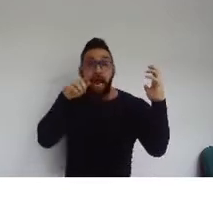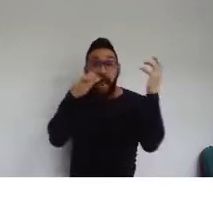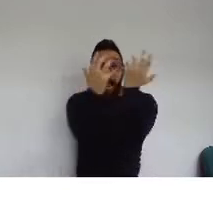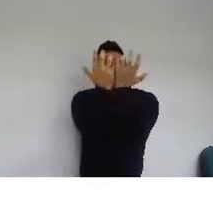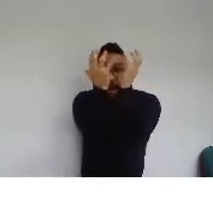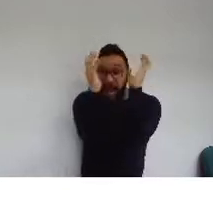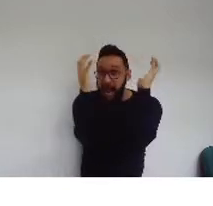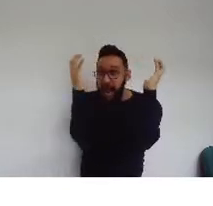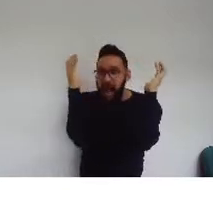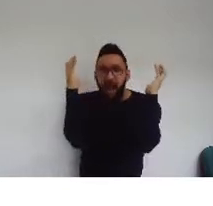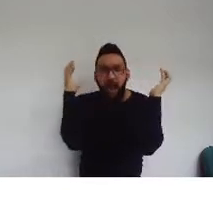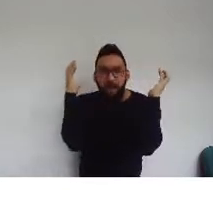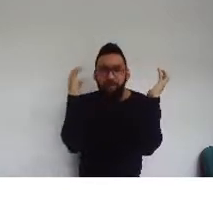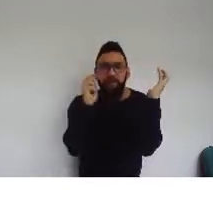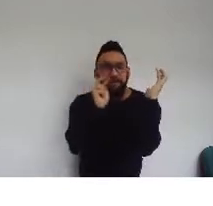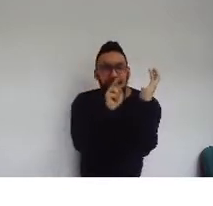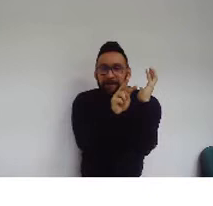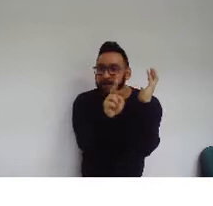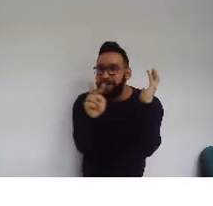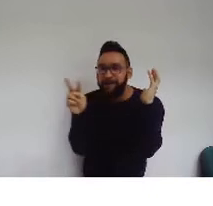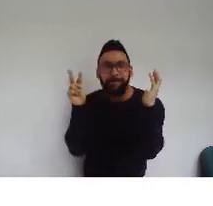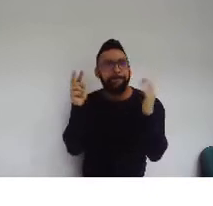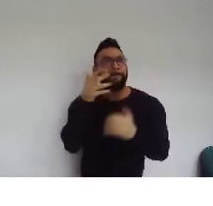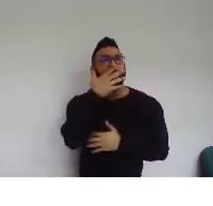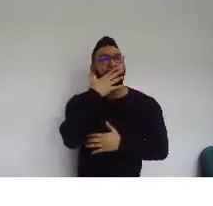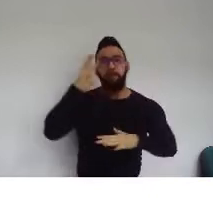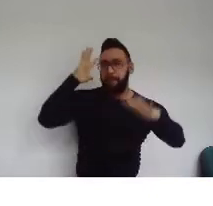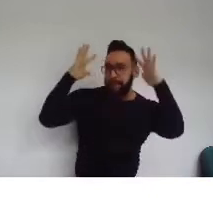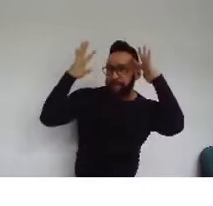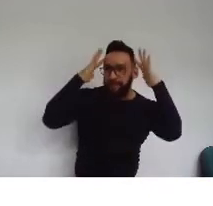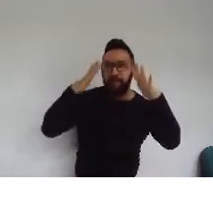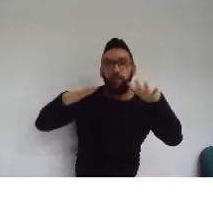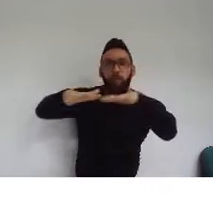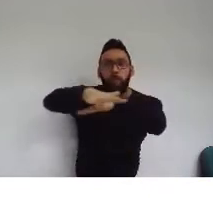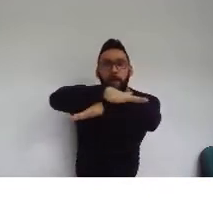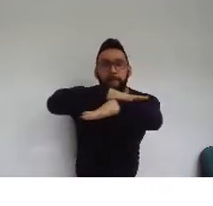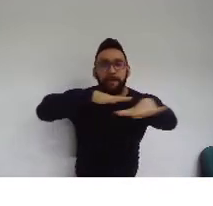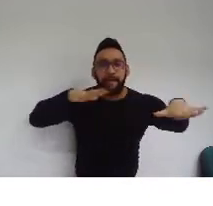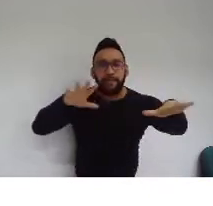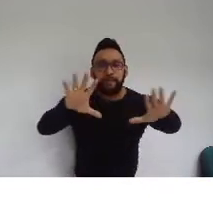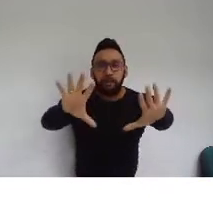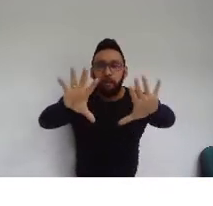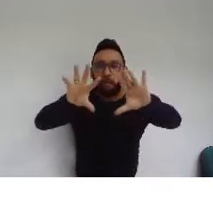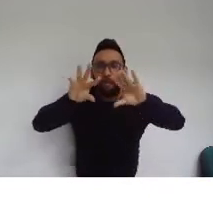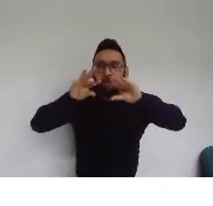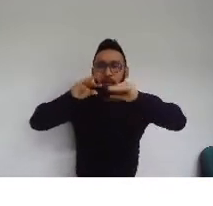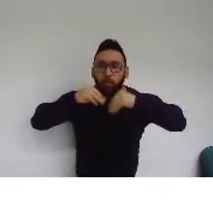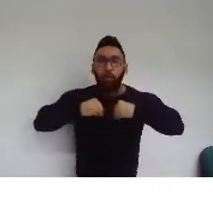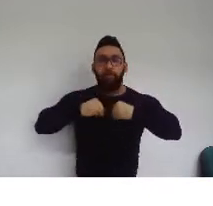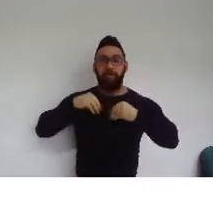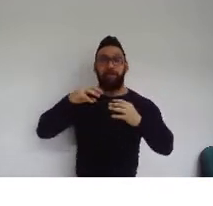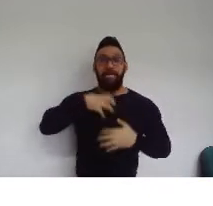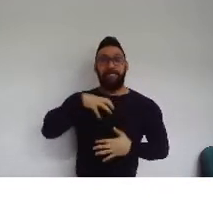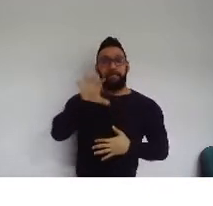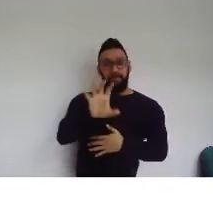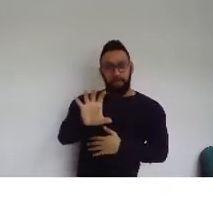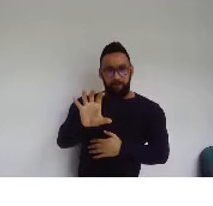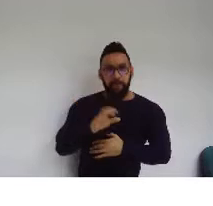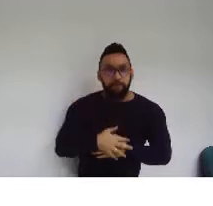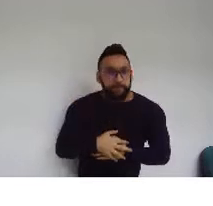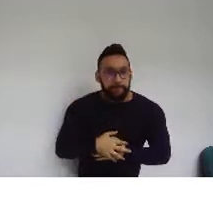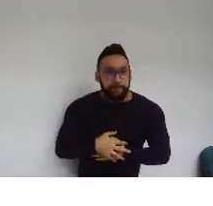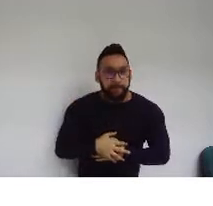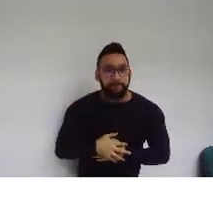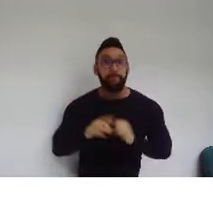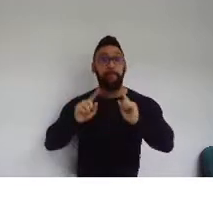sua fabricação ou sua performatização. Eu encontro as árvores relativamente baixas do